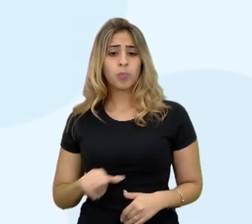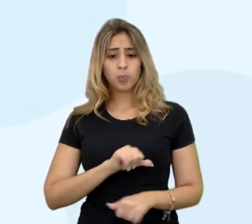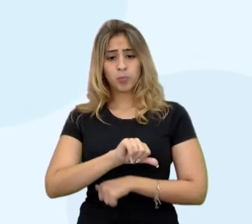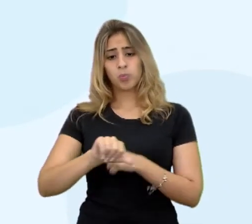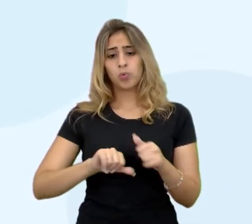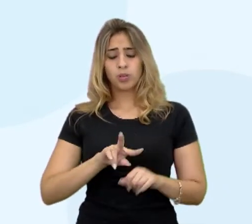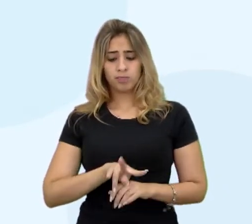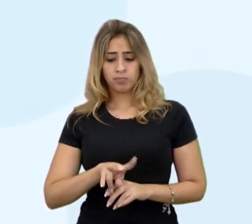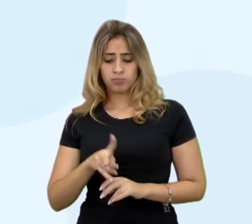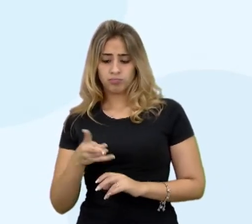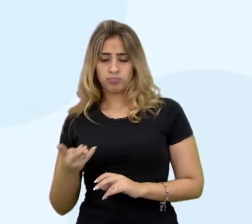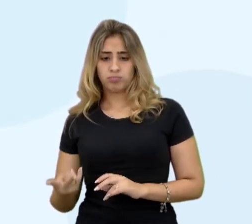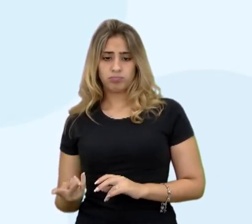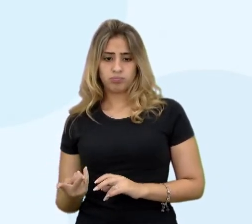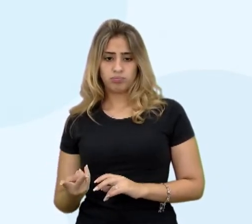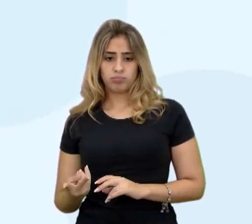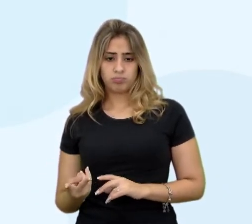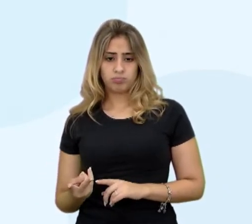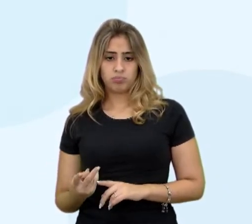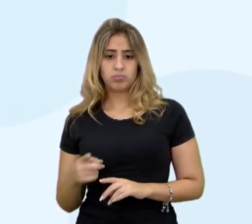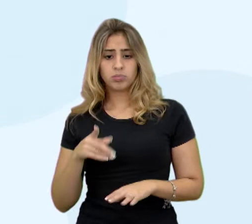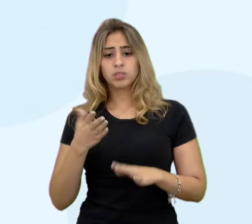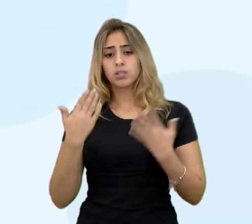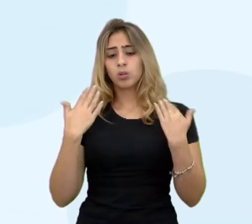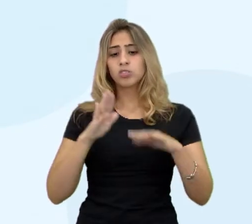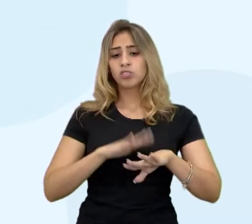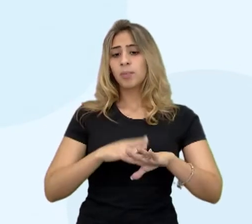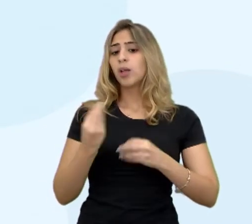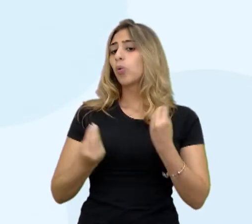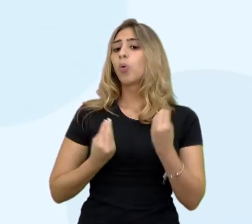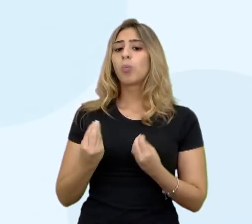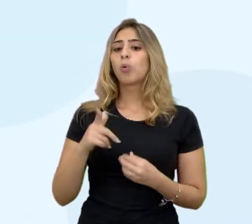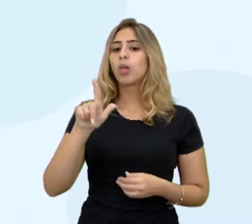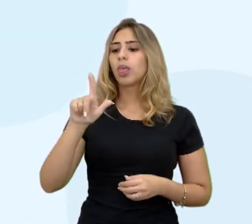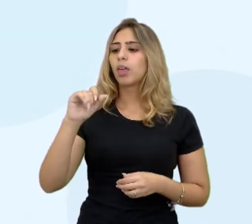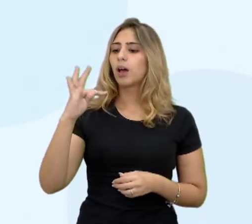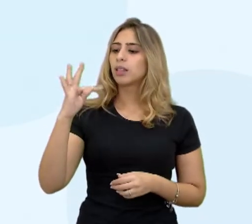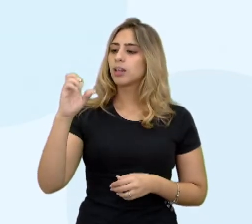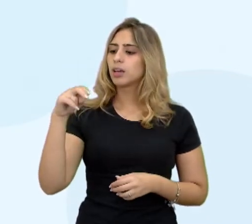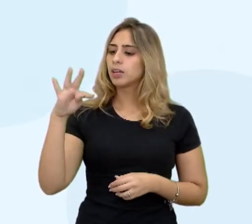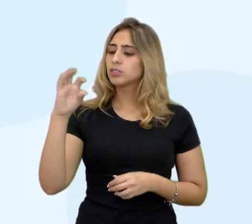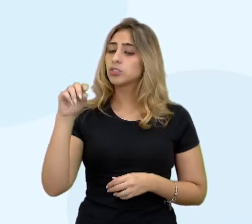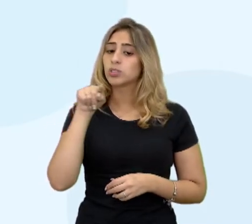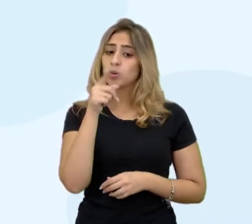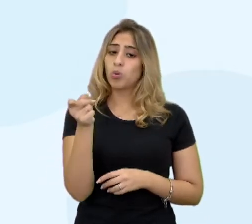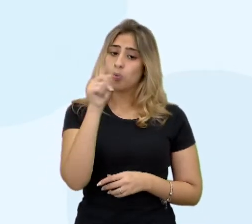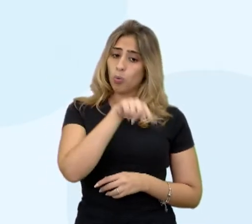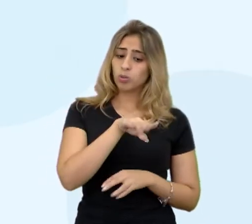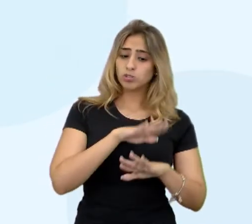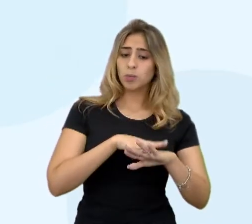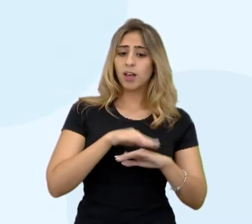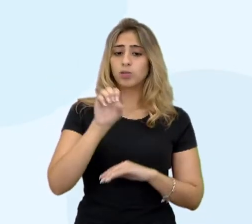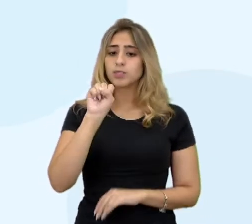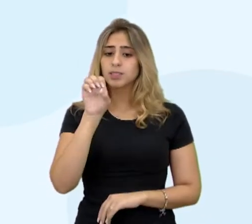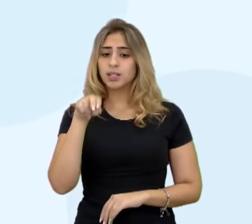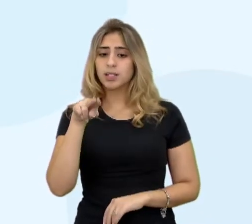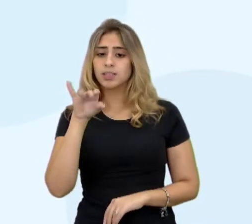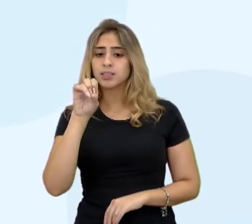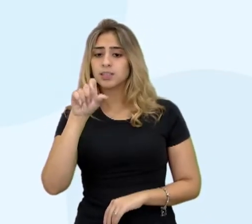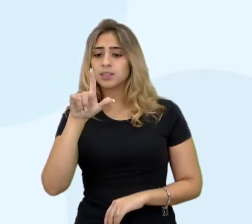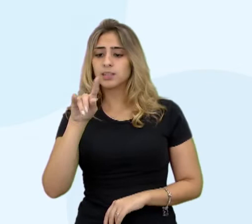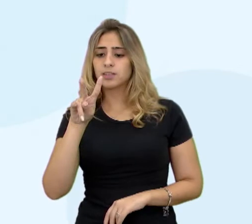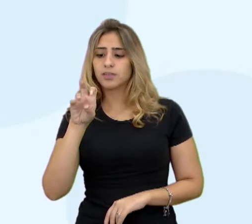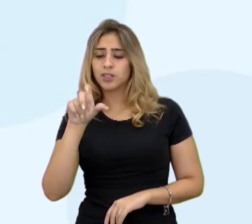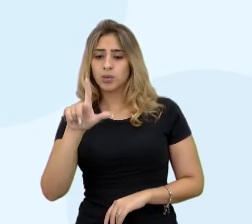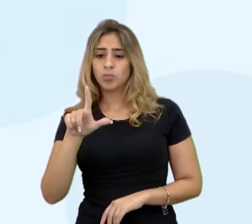de fase, mudar de estado físico. Esse calor é chamado de latente, enquanto que o outro é chamado de sensível. Então, o calor sensível